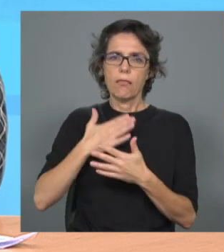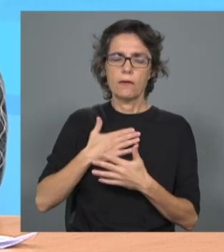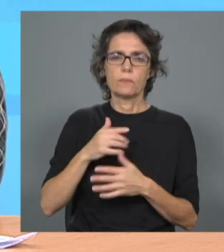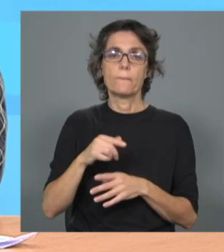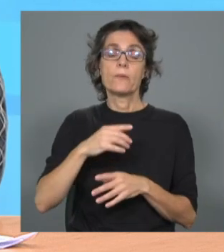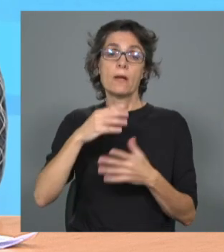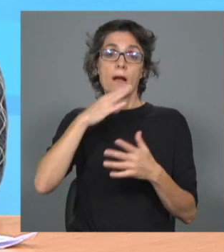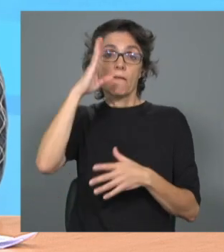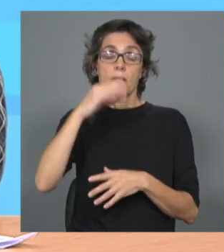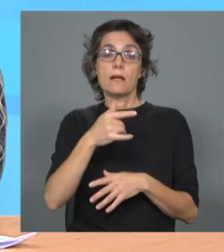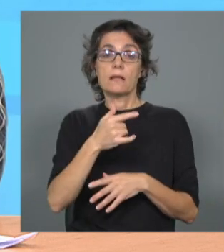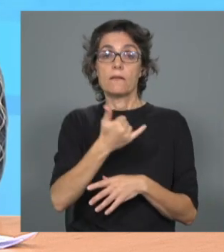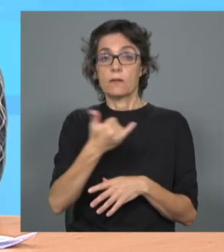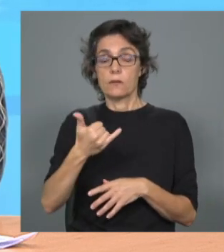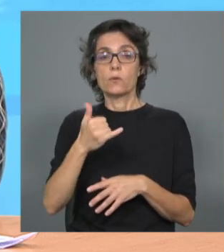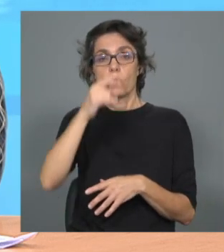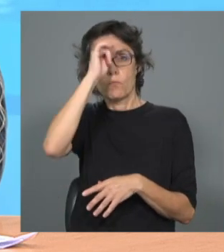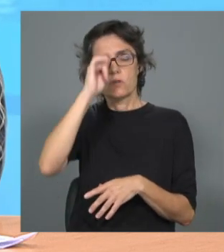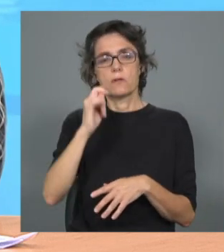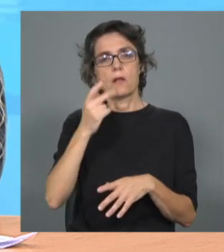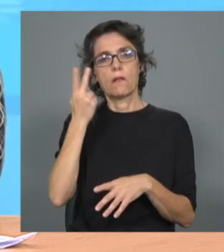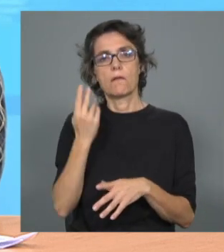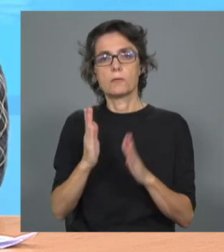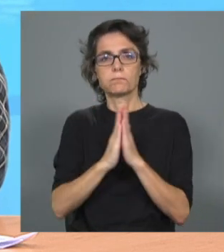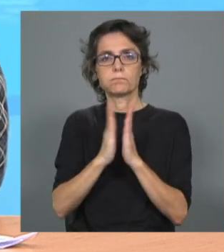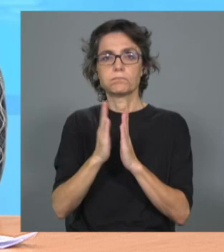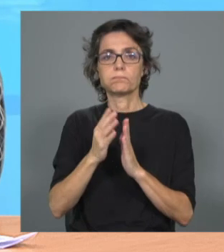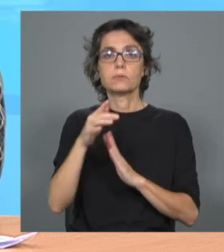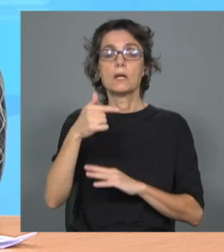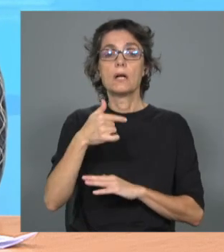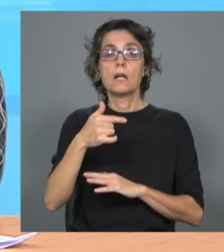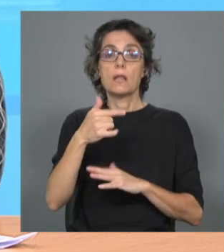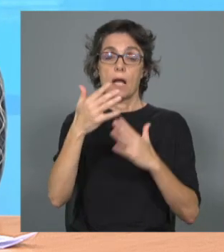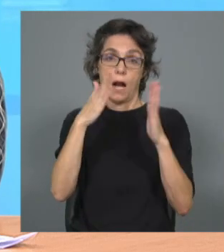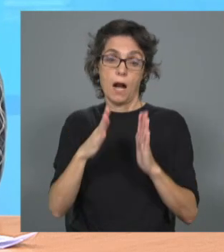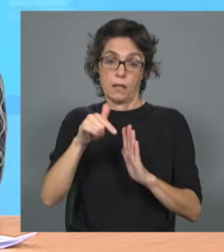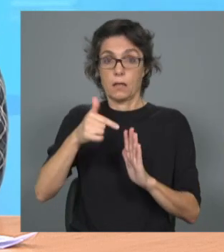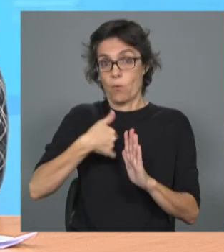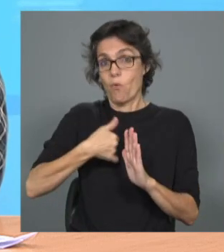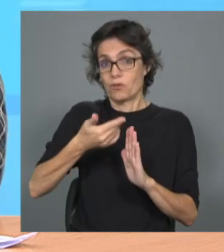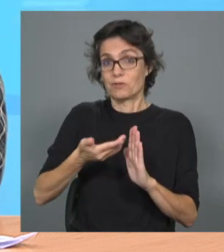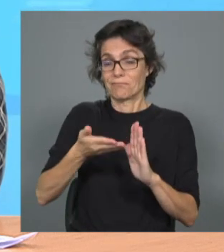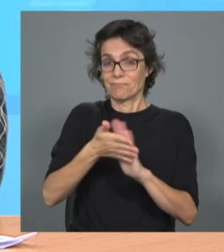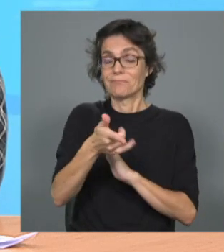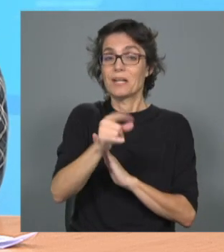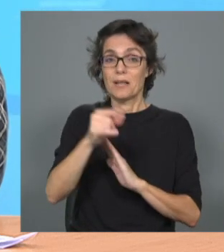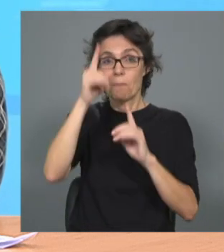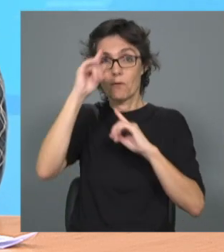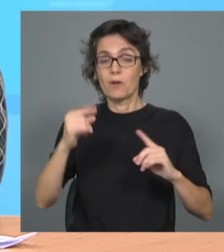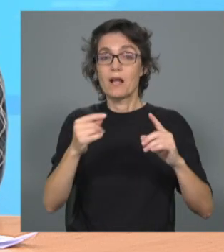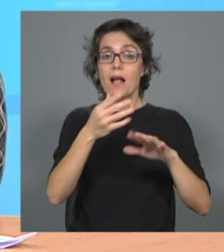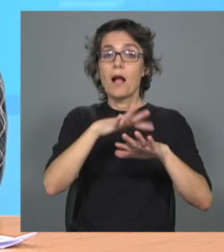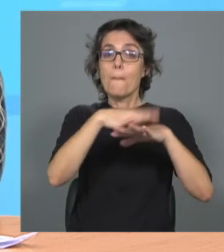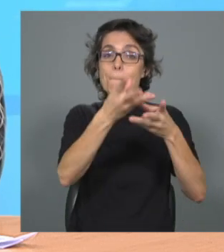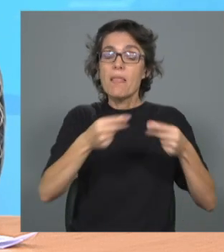anos, fazer o estágio de vida religiosa na casa onde hoje vivo, e lá fui também professor de matemática e física, e entre